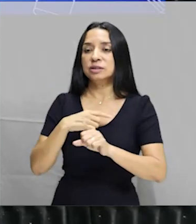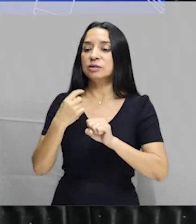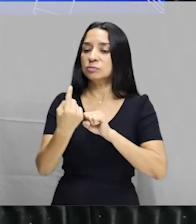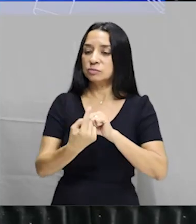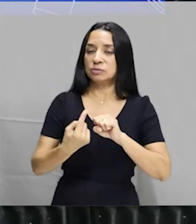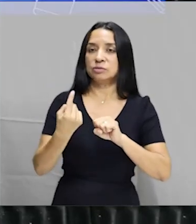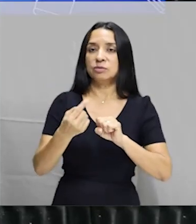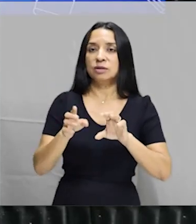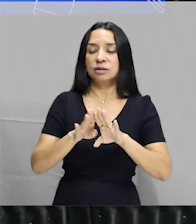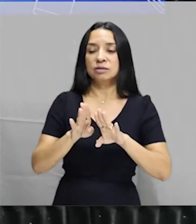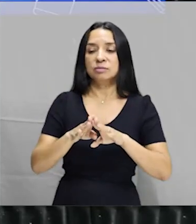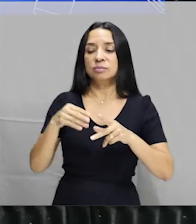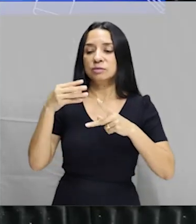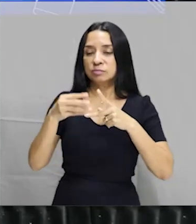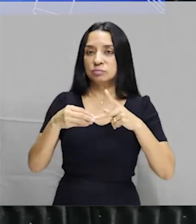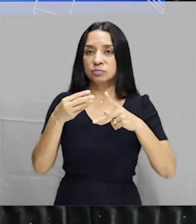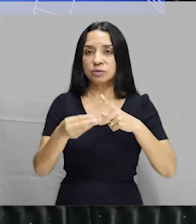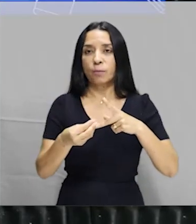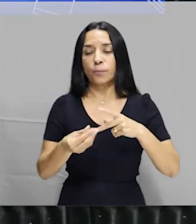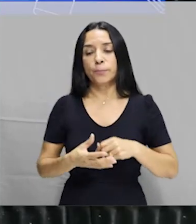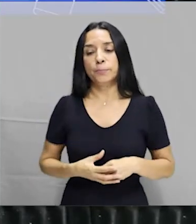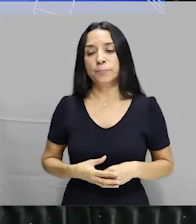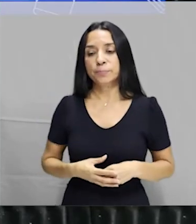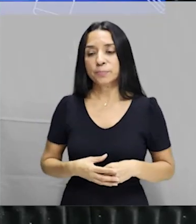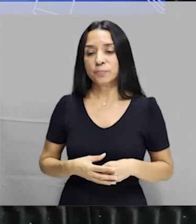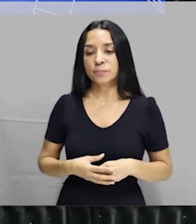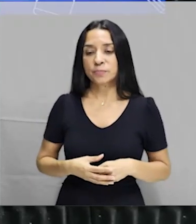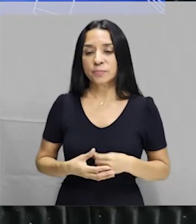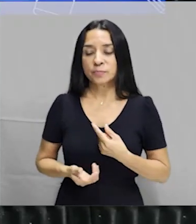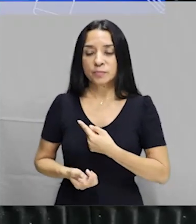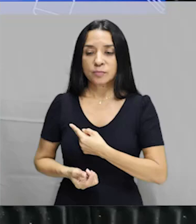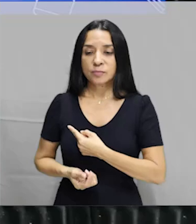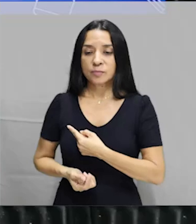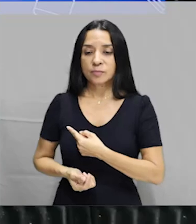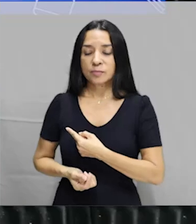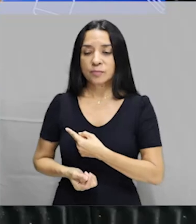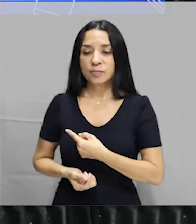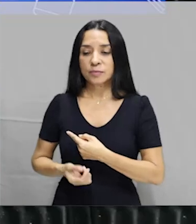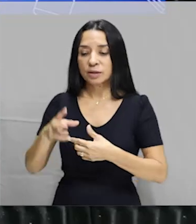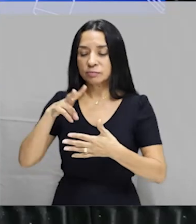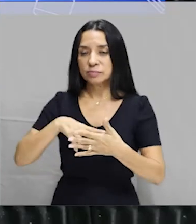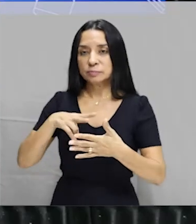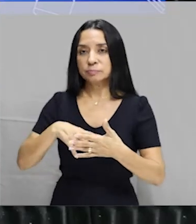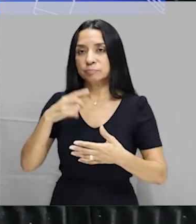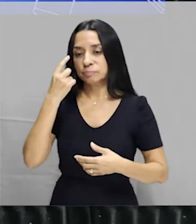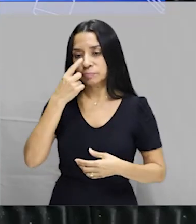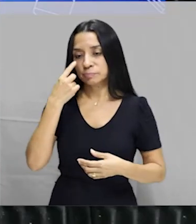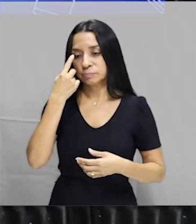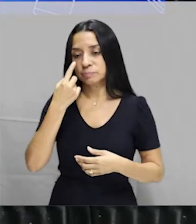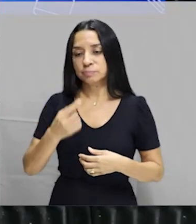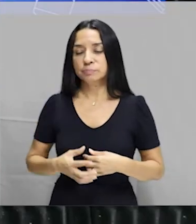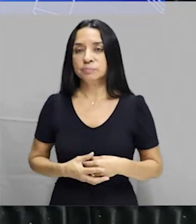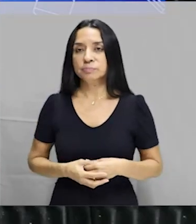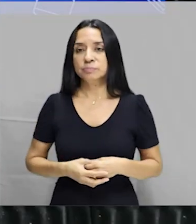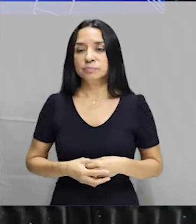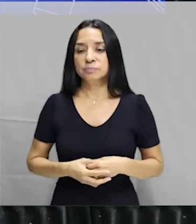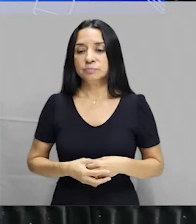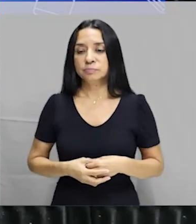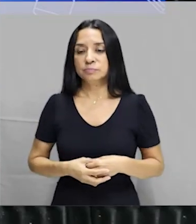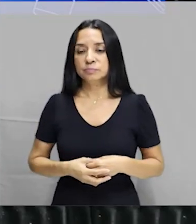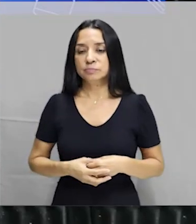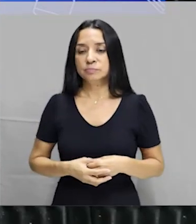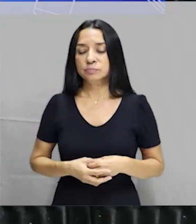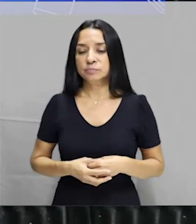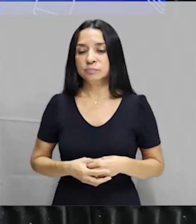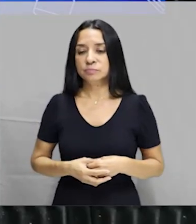plural. Buenos dias, buen dia, como le va ou como les va. Como le